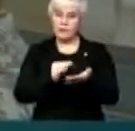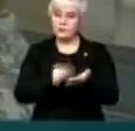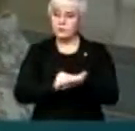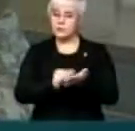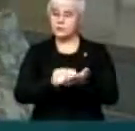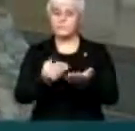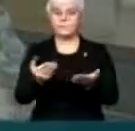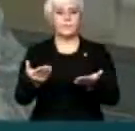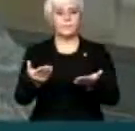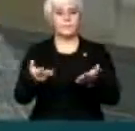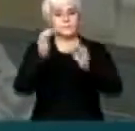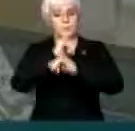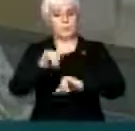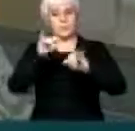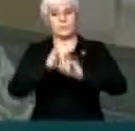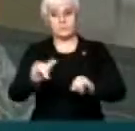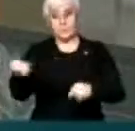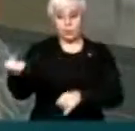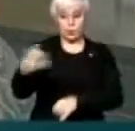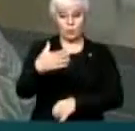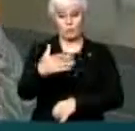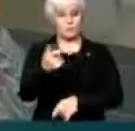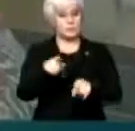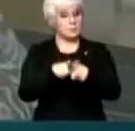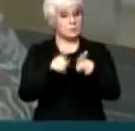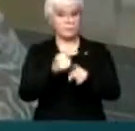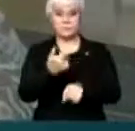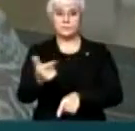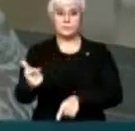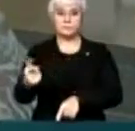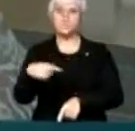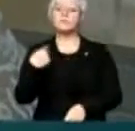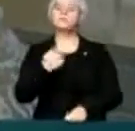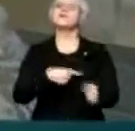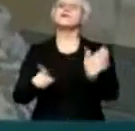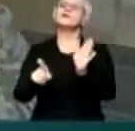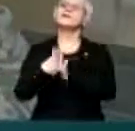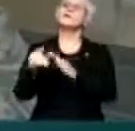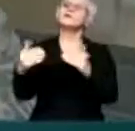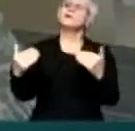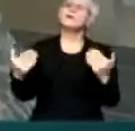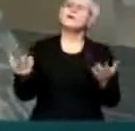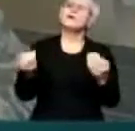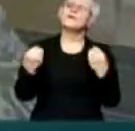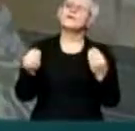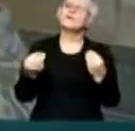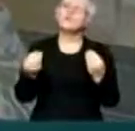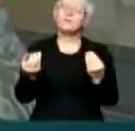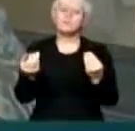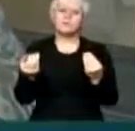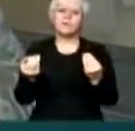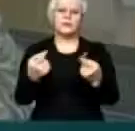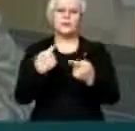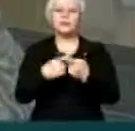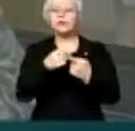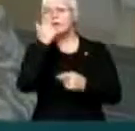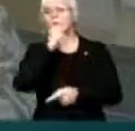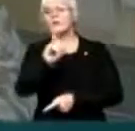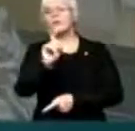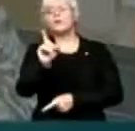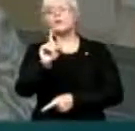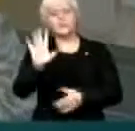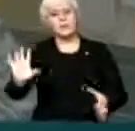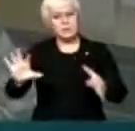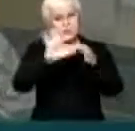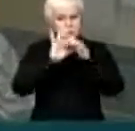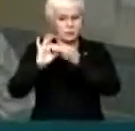não existirem dados atualizados. A gente pergunta, qual é a possibilidade, por que não se consegue